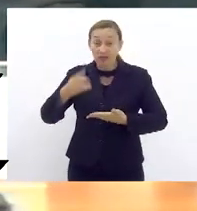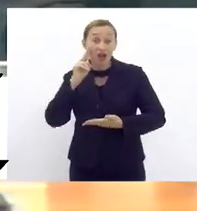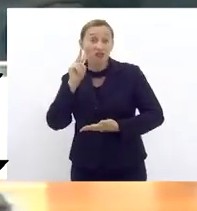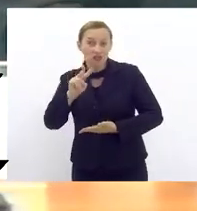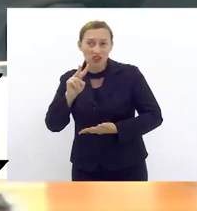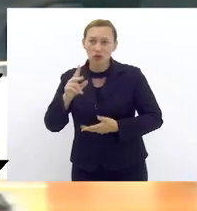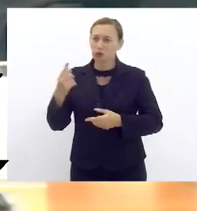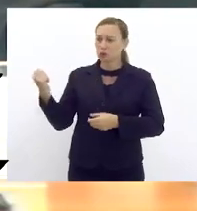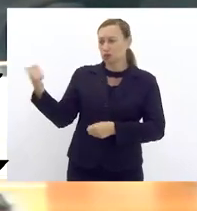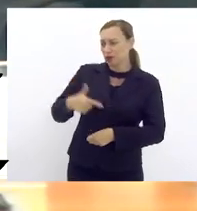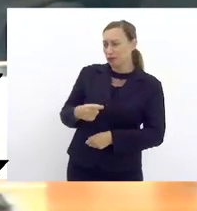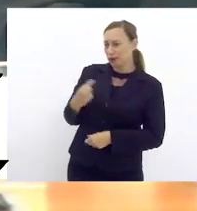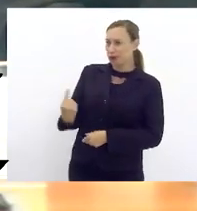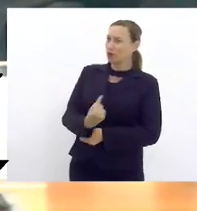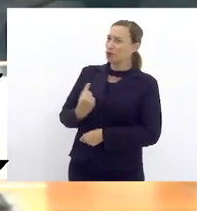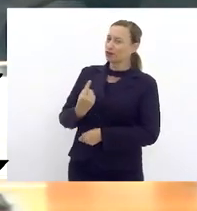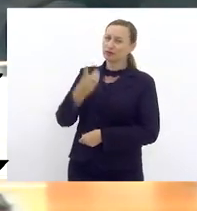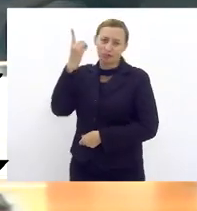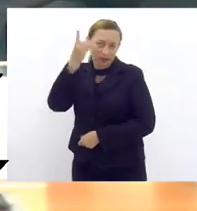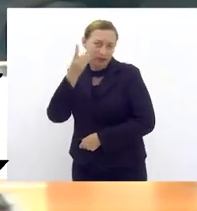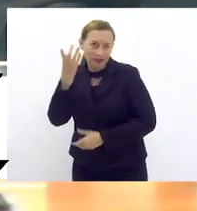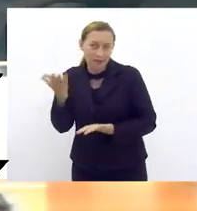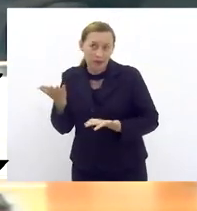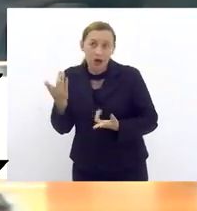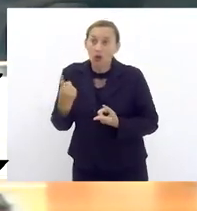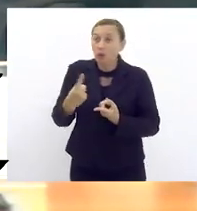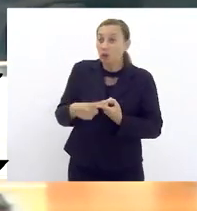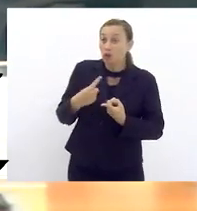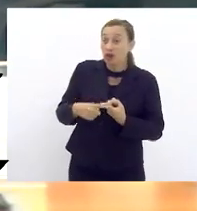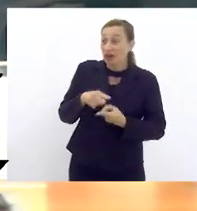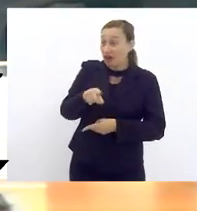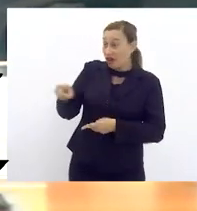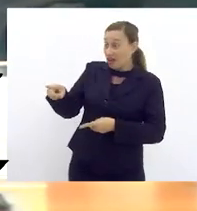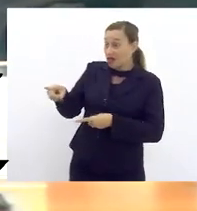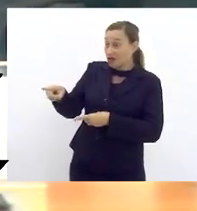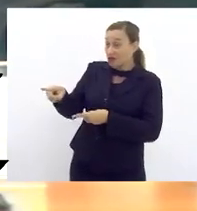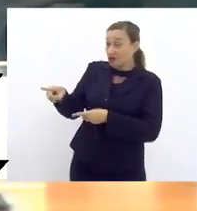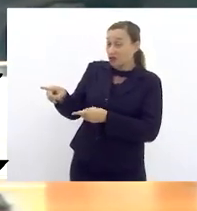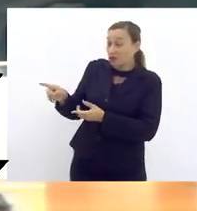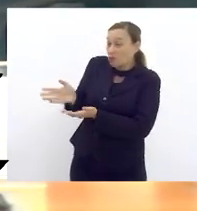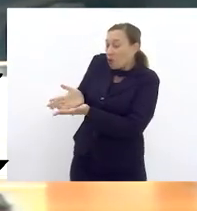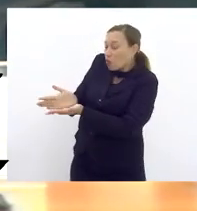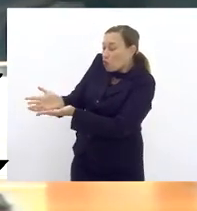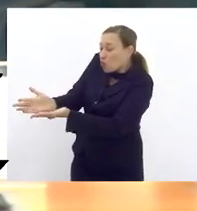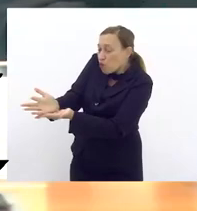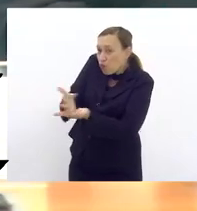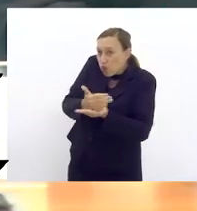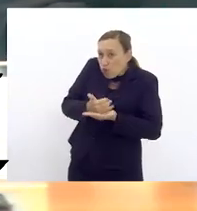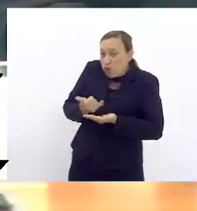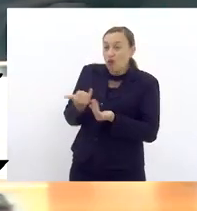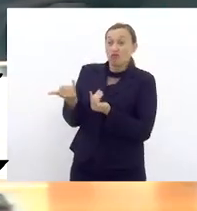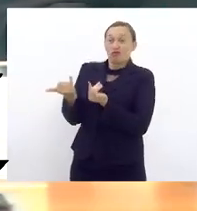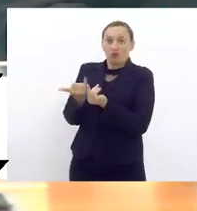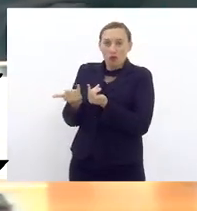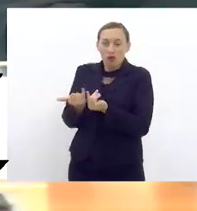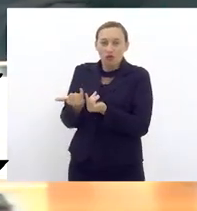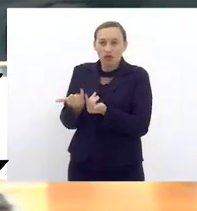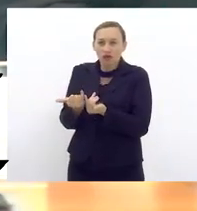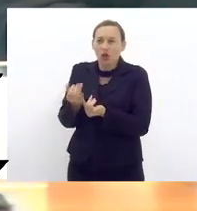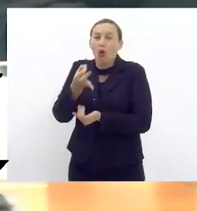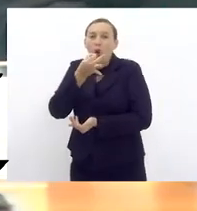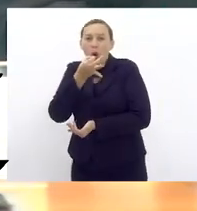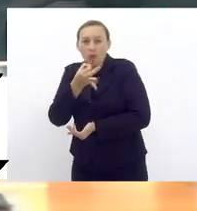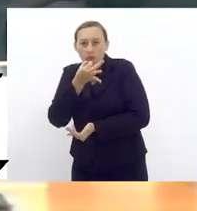do que para nós deputados porque deles nós vamos colher as informações né as